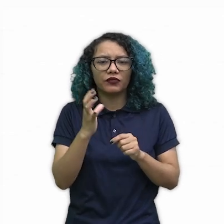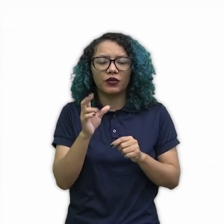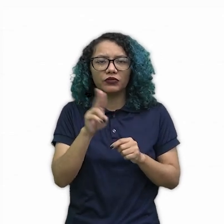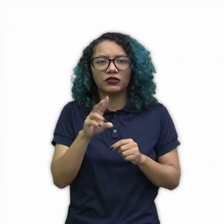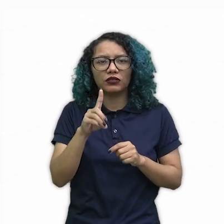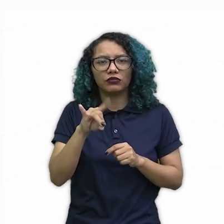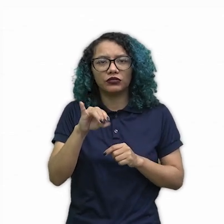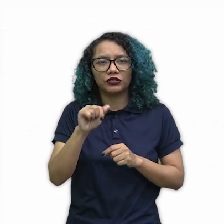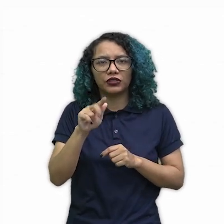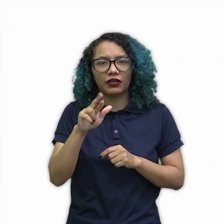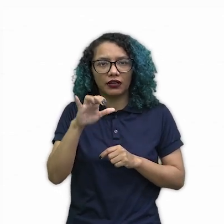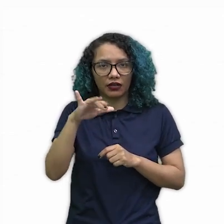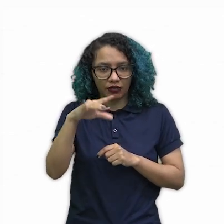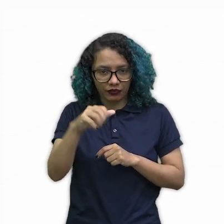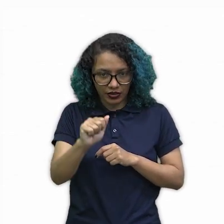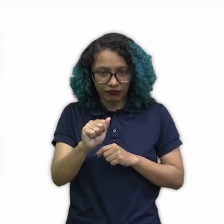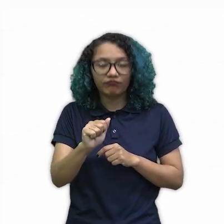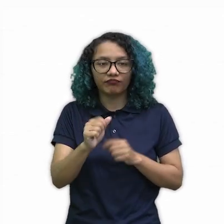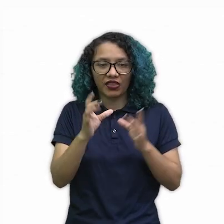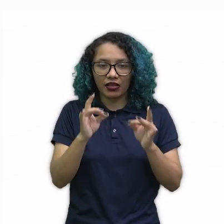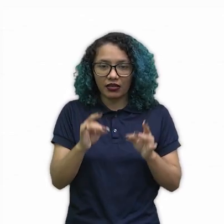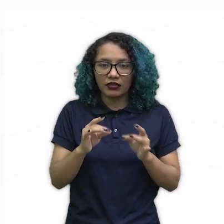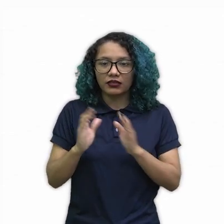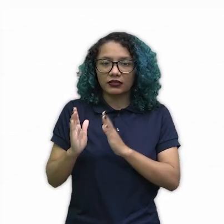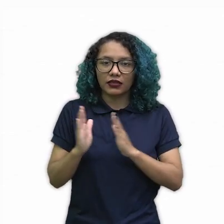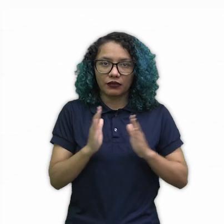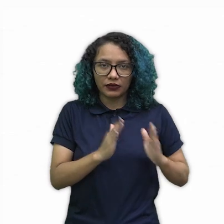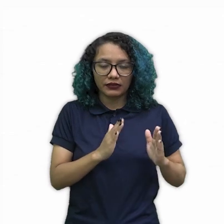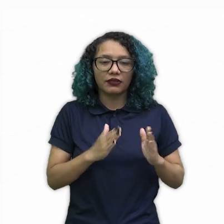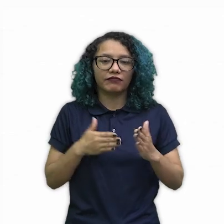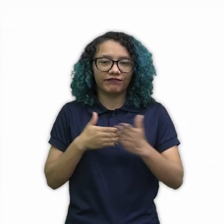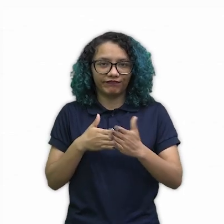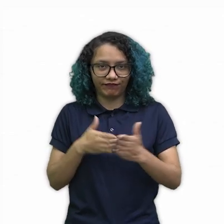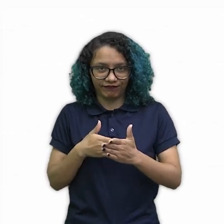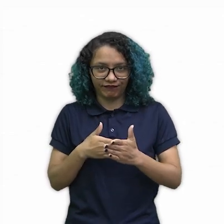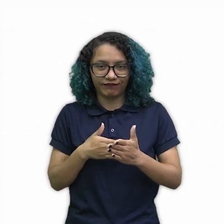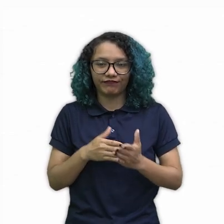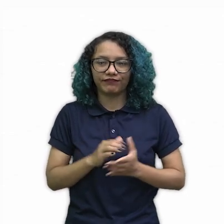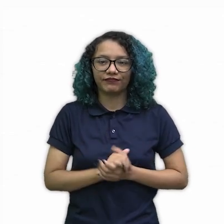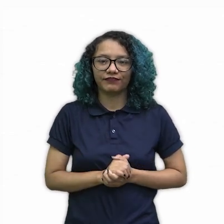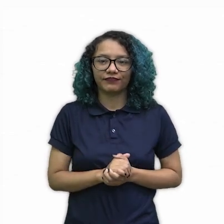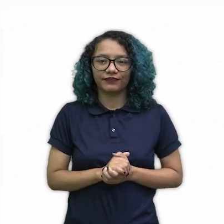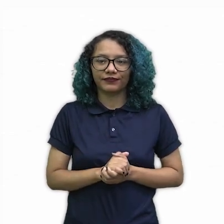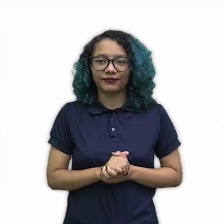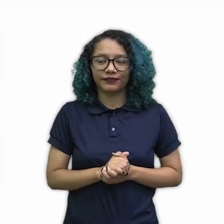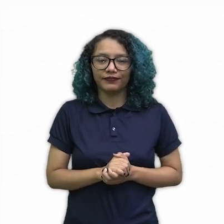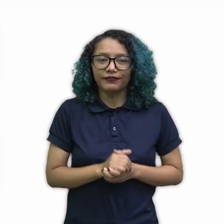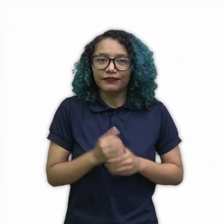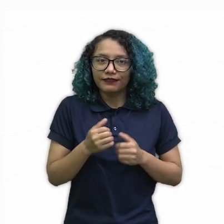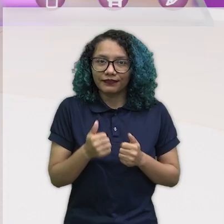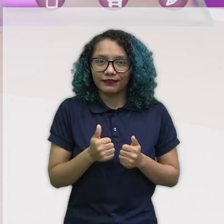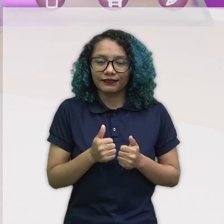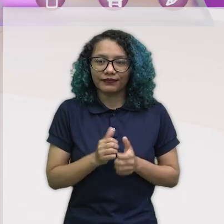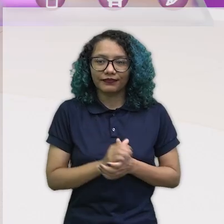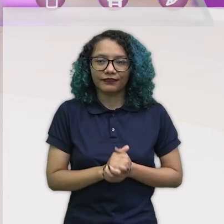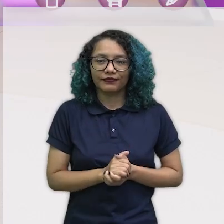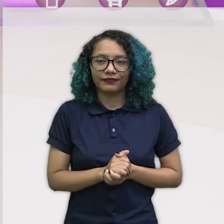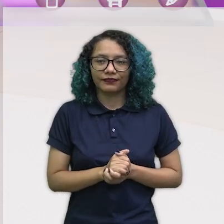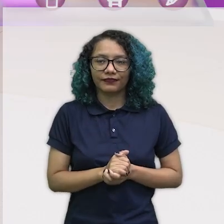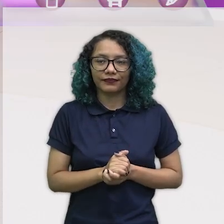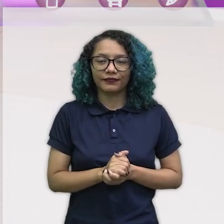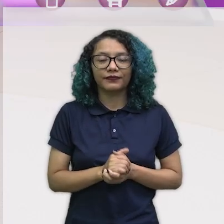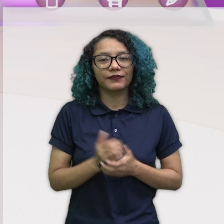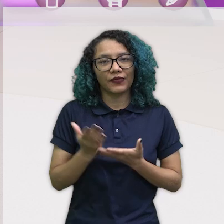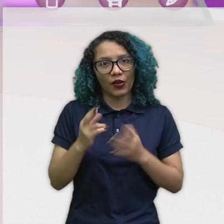diagrama de blocos, tá? O detalhamento são as sequências finitas, ok? Então esse